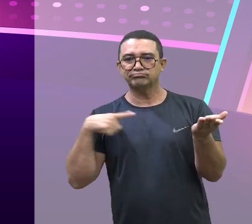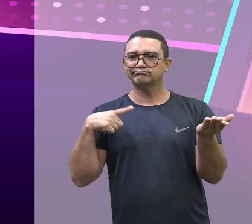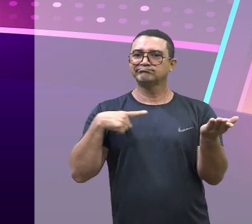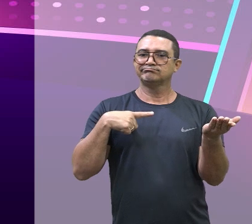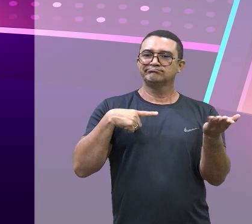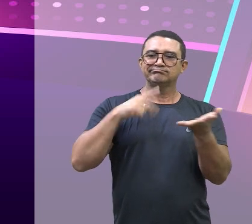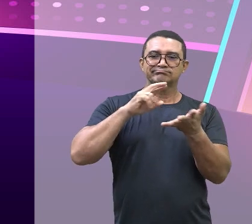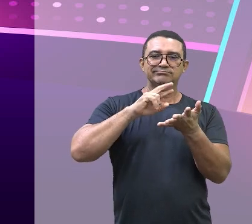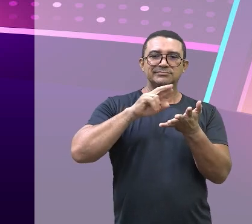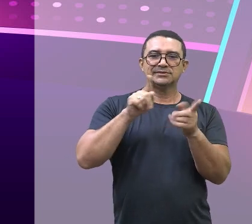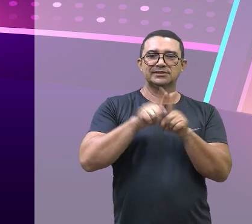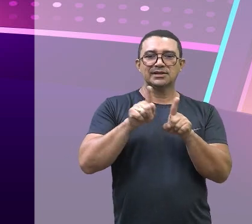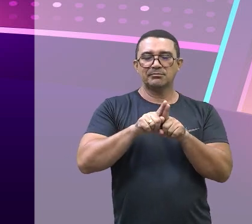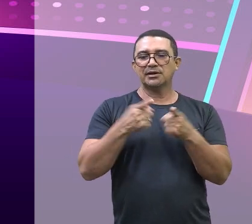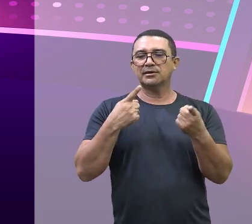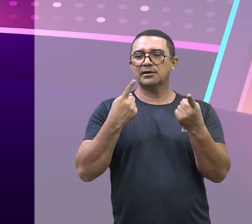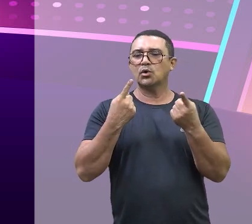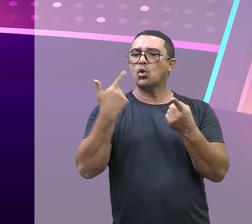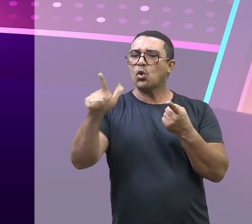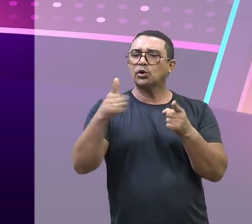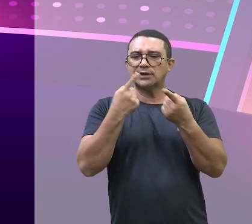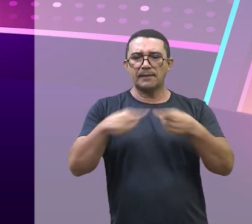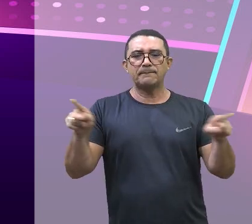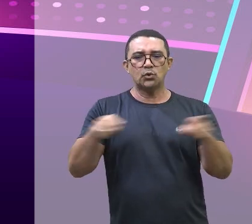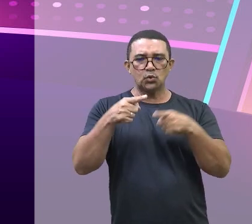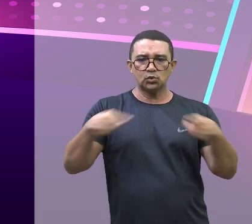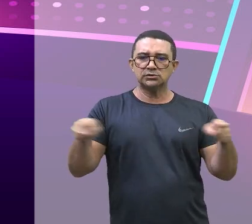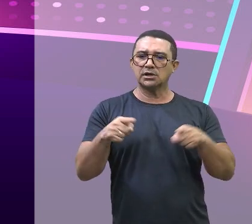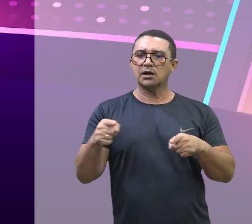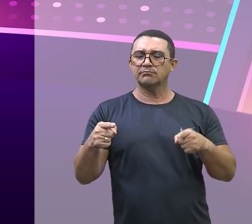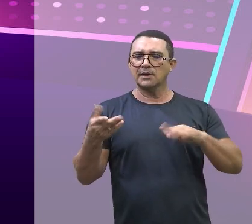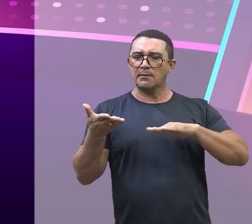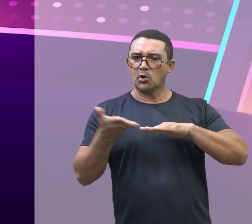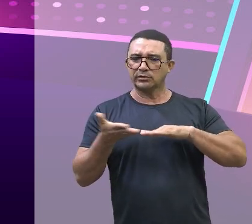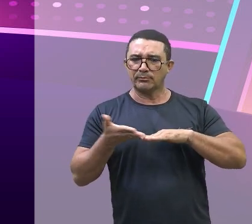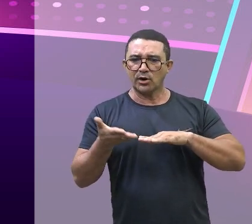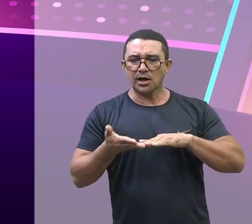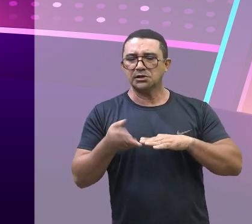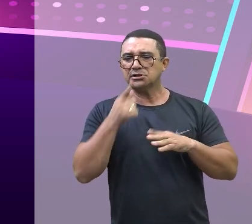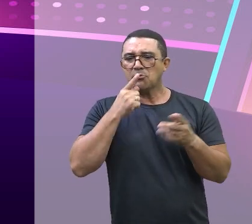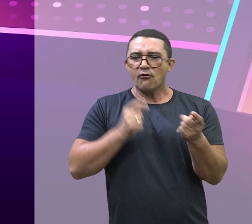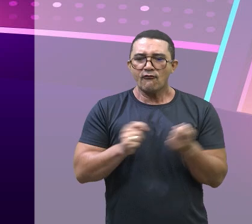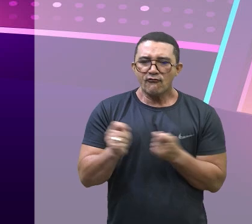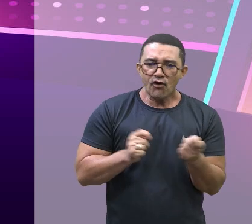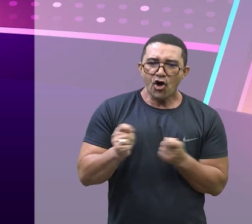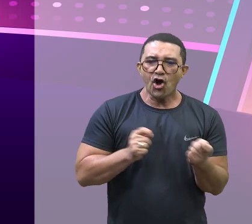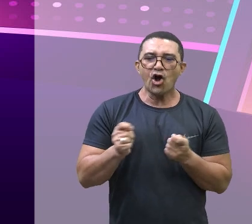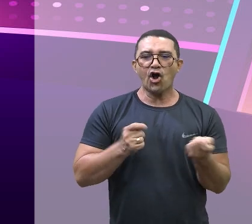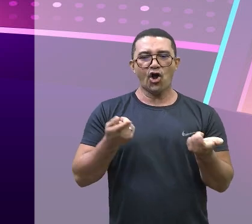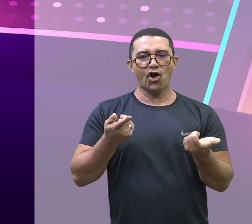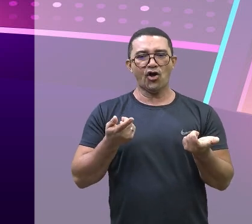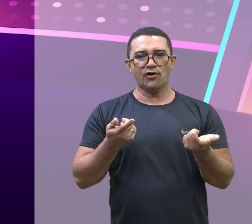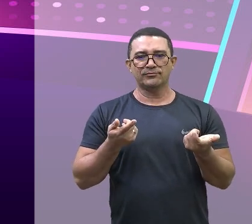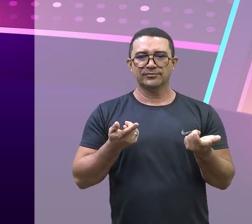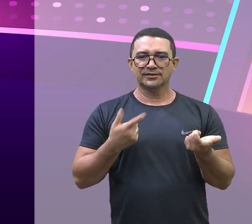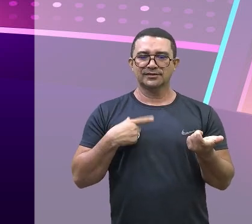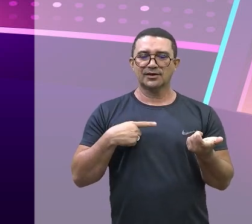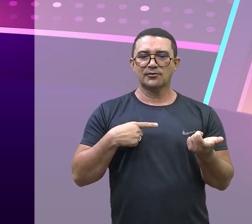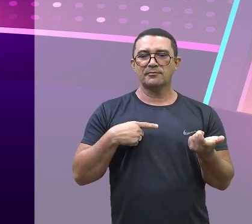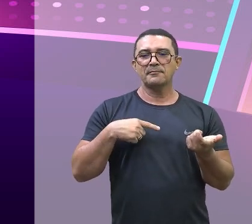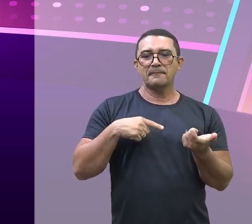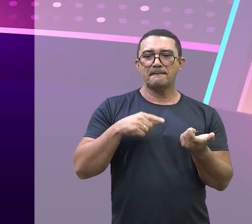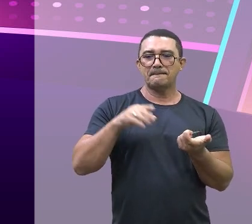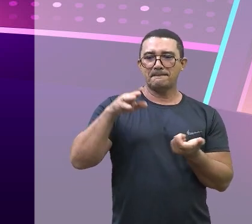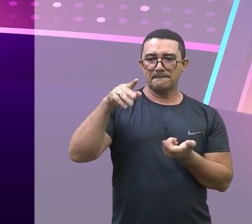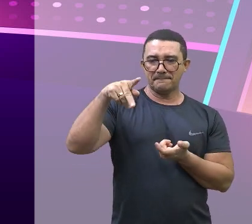Outras músicas de caráter já bem moderno, contemporâneo, como o forró sertanejo, né, o batidão,